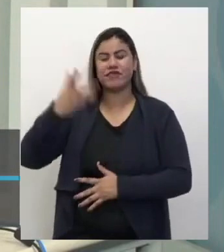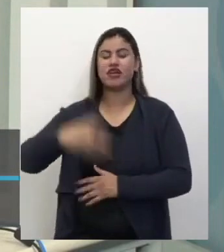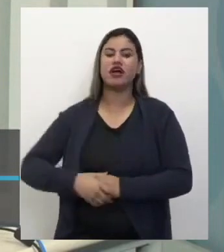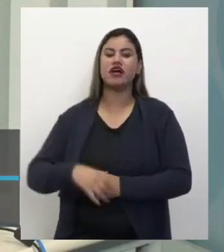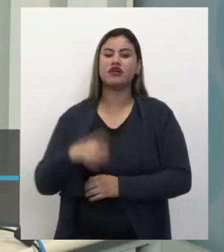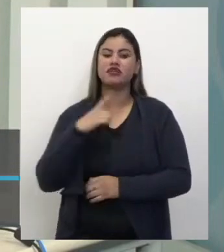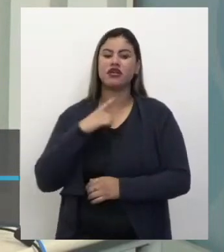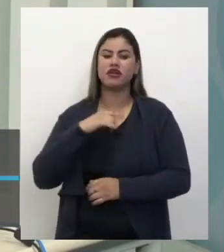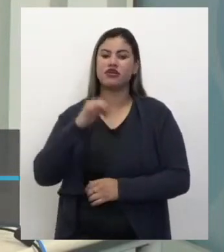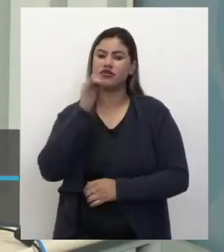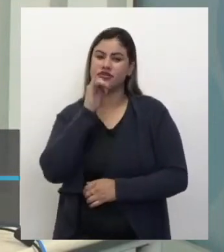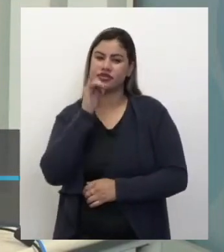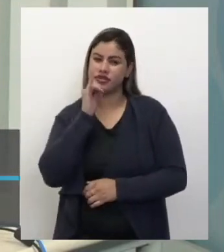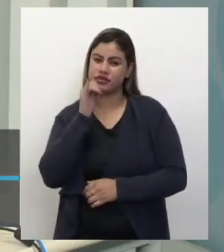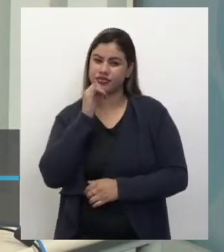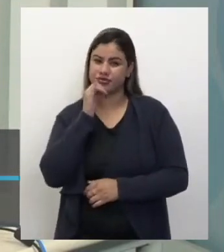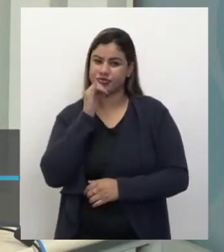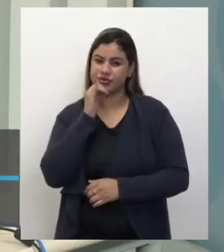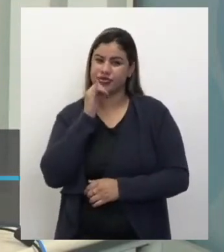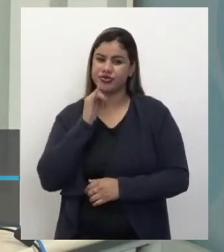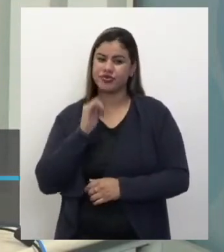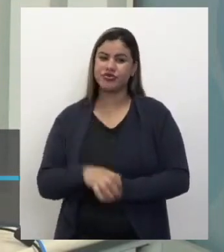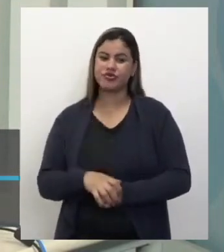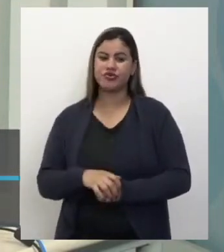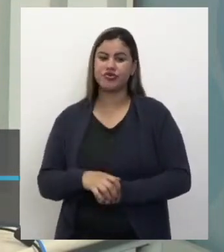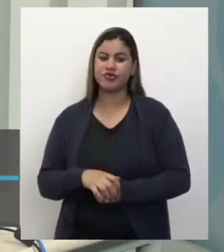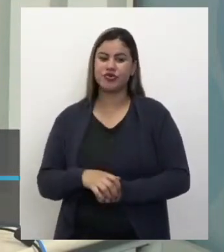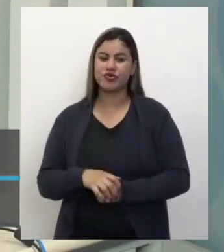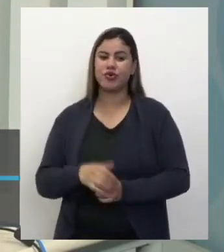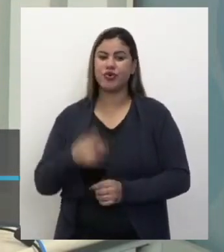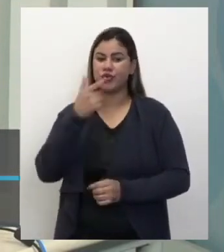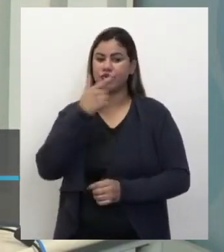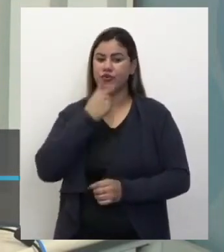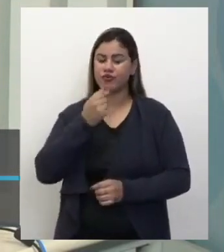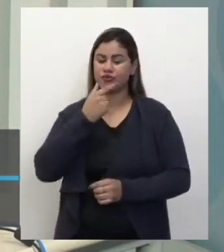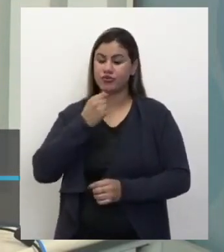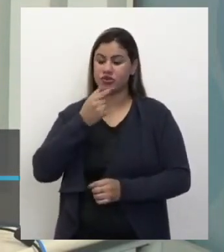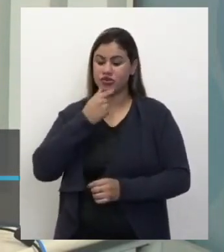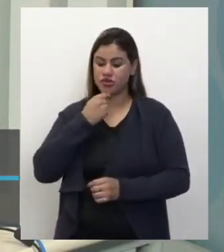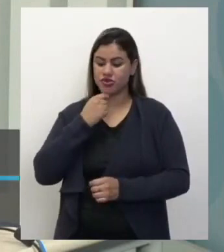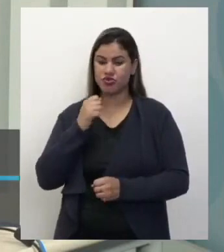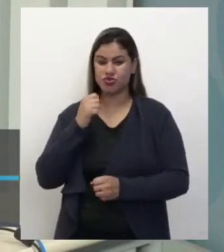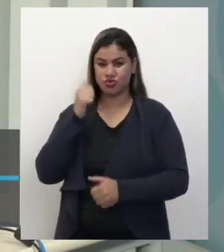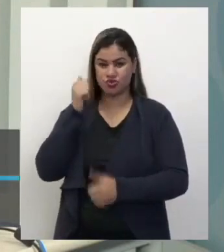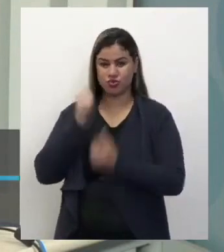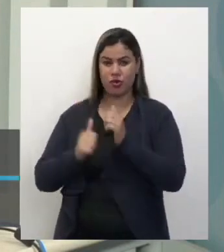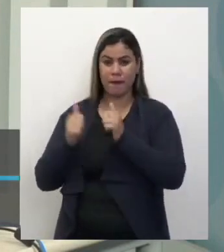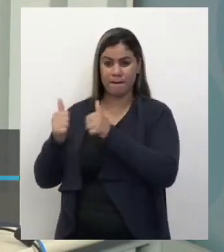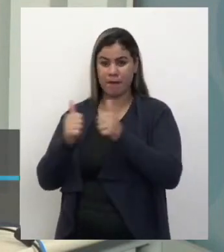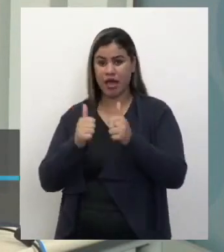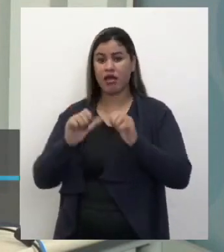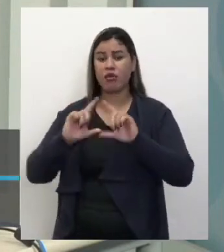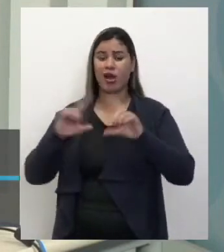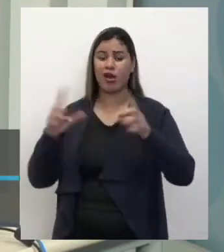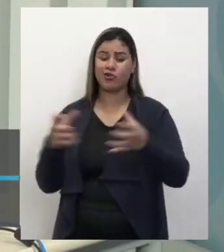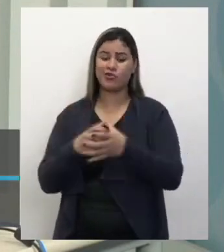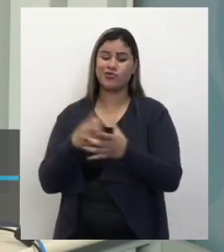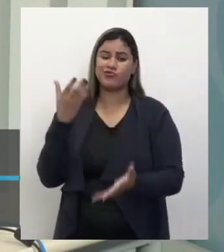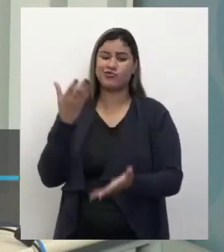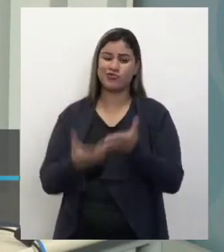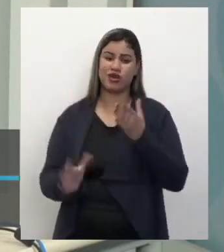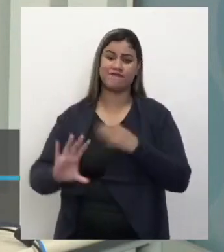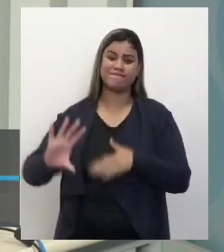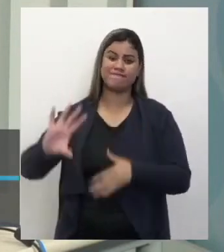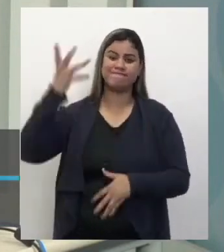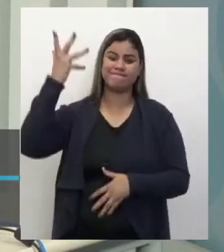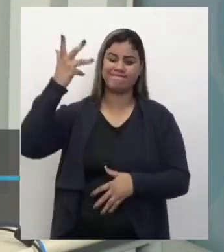exemplo na adversativa, né? O menino jogou bem, mas perdeu, o time perdeu. Então, foi uma adversidade,